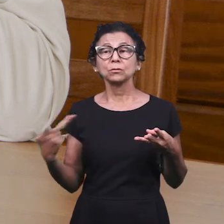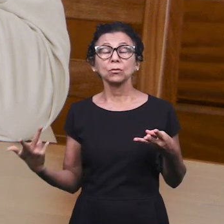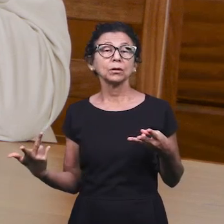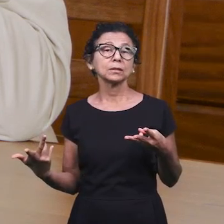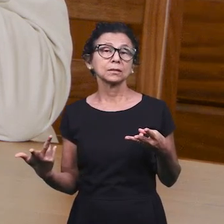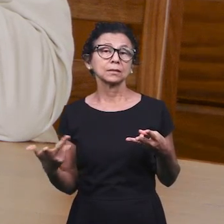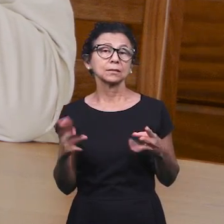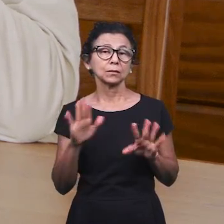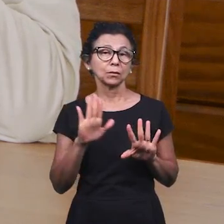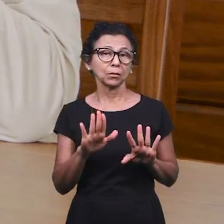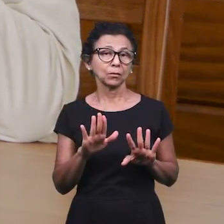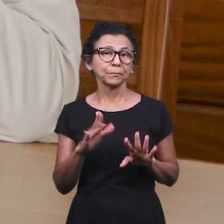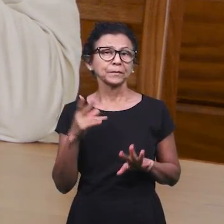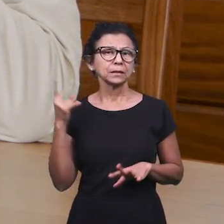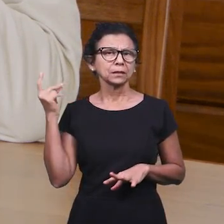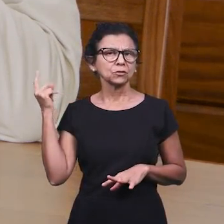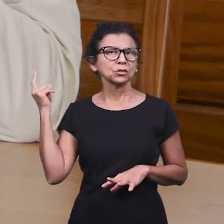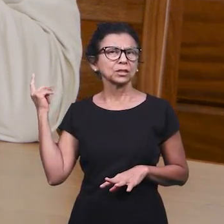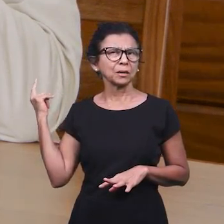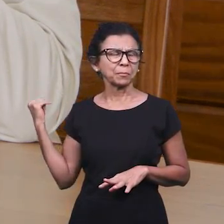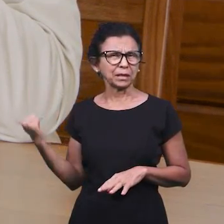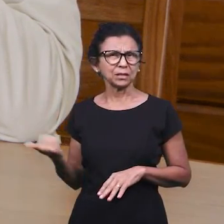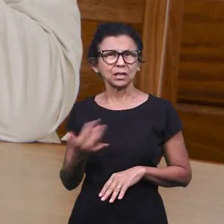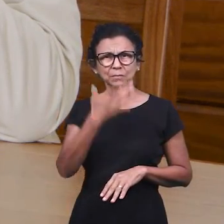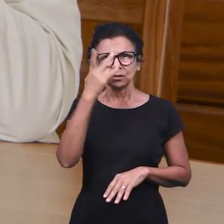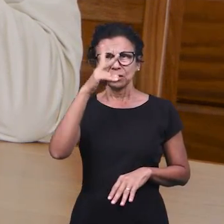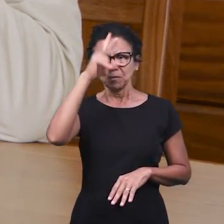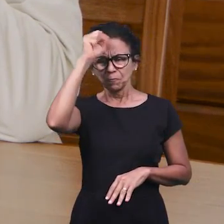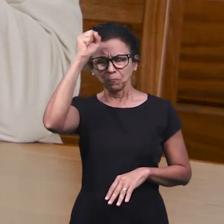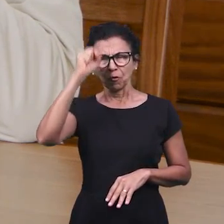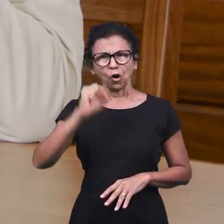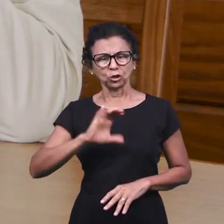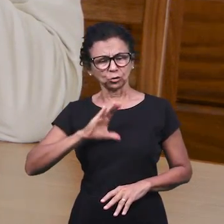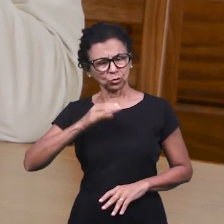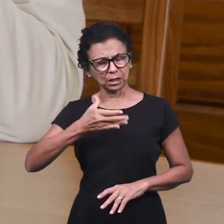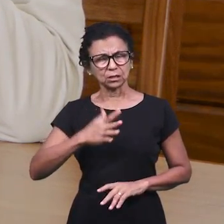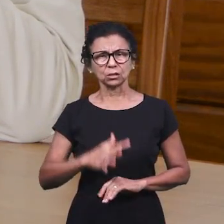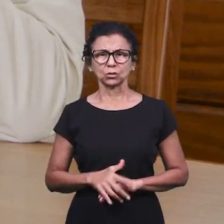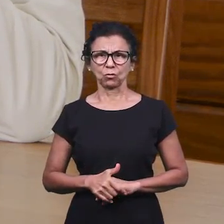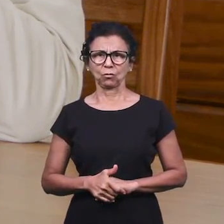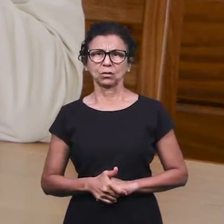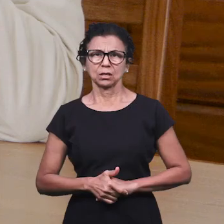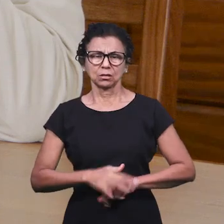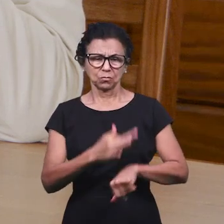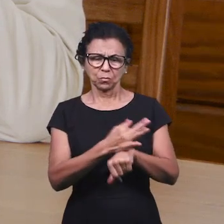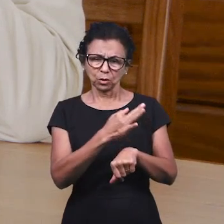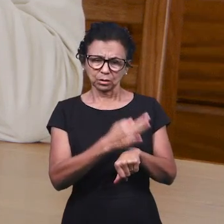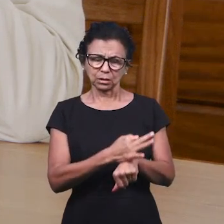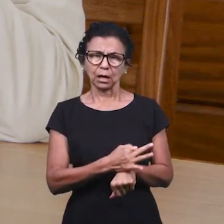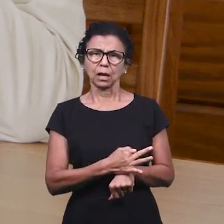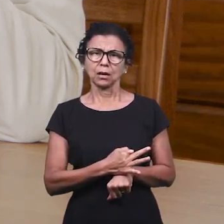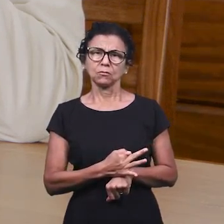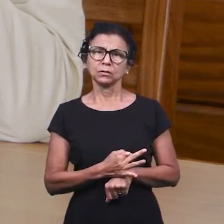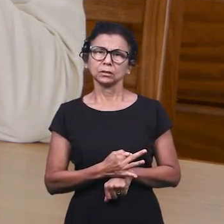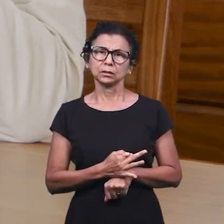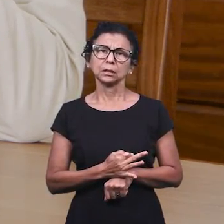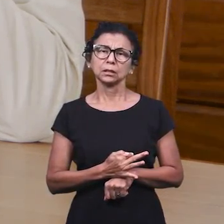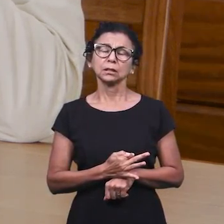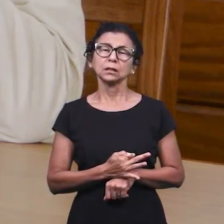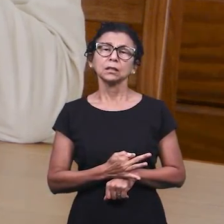vê, antigamente as pessoas resistiam mais aos problemas. Hoje a sociedade está mais assim,